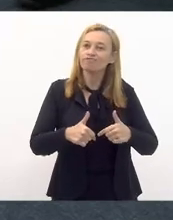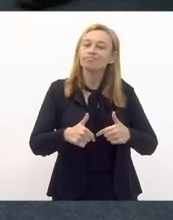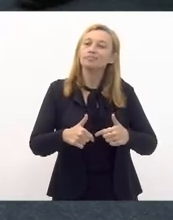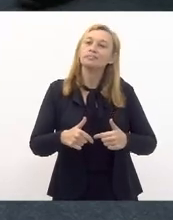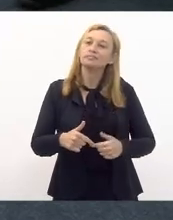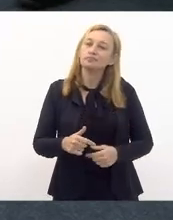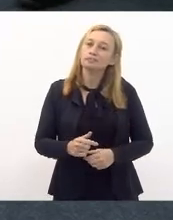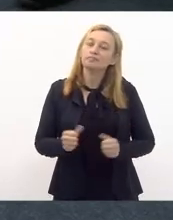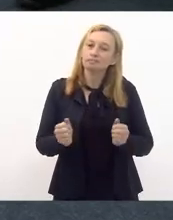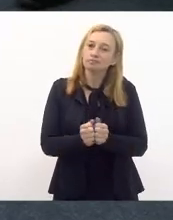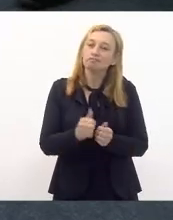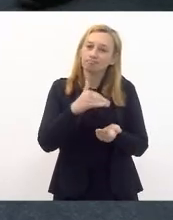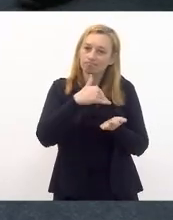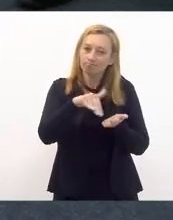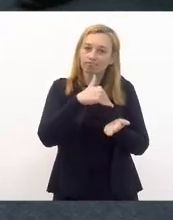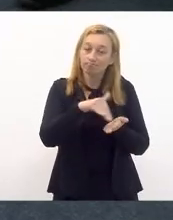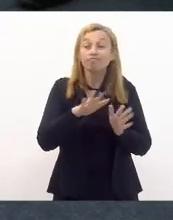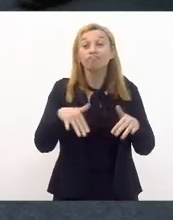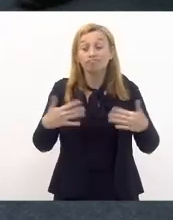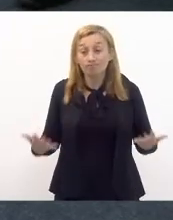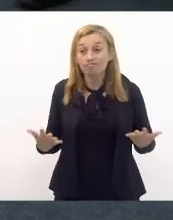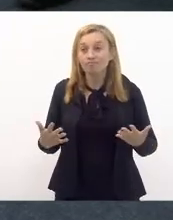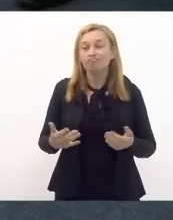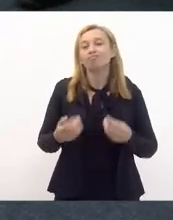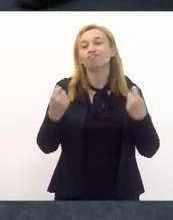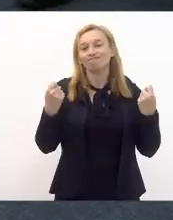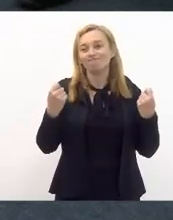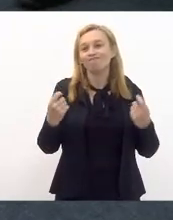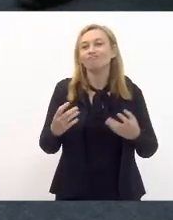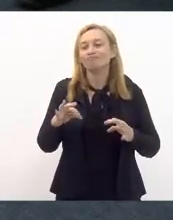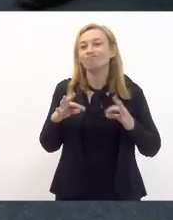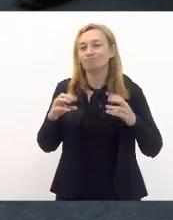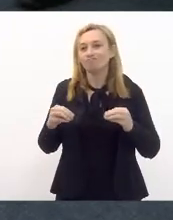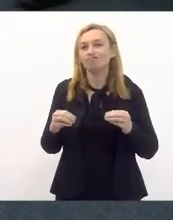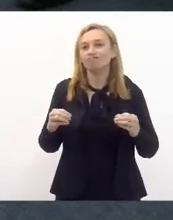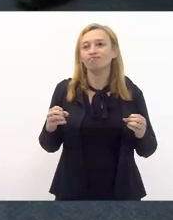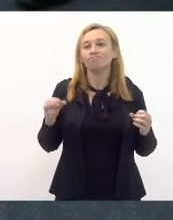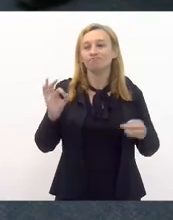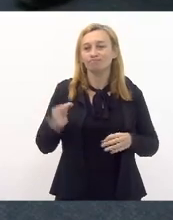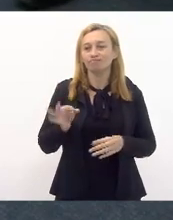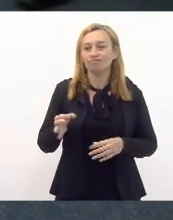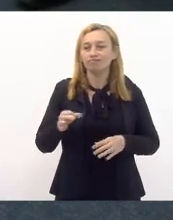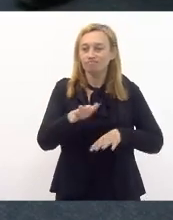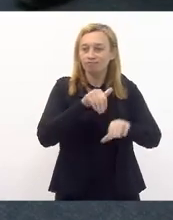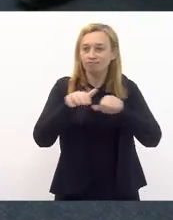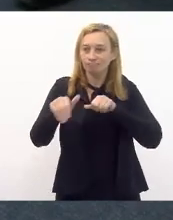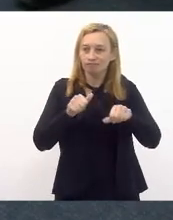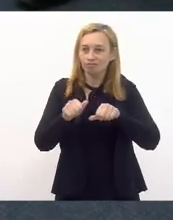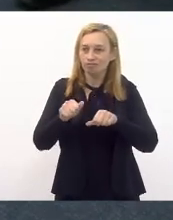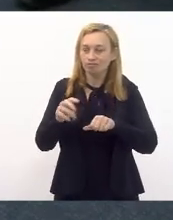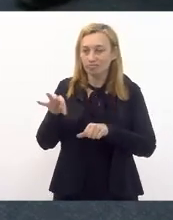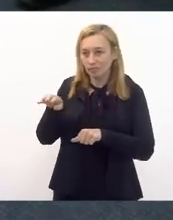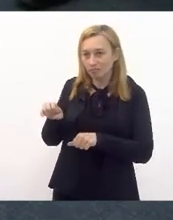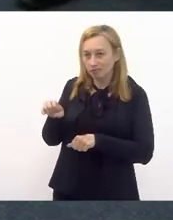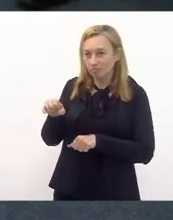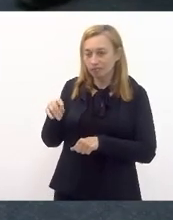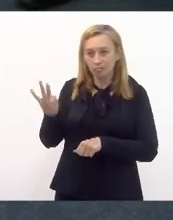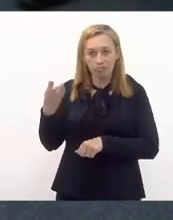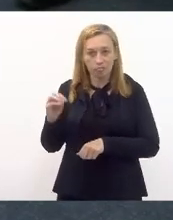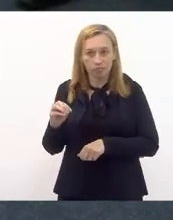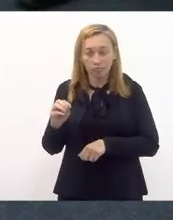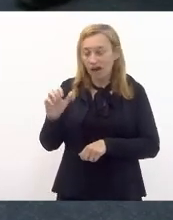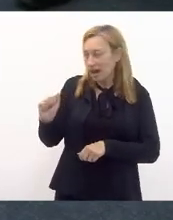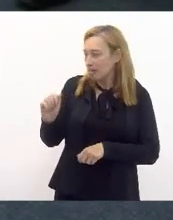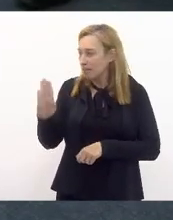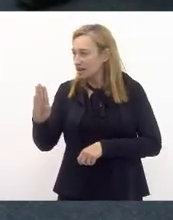meu posicionamento junto da secretaria então eu torço para que tudo dê certo mas a convocação não é para o gabinete Deputado Bruno não é para o